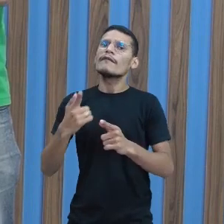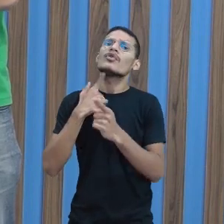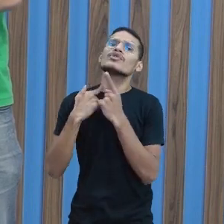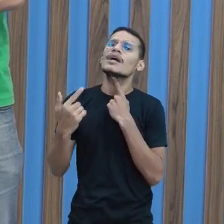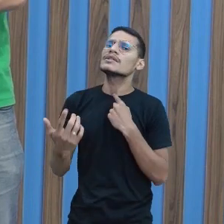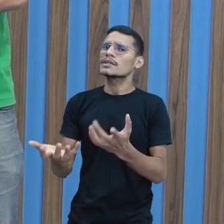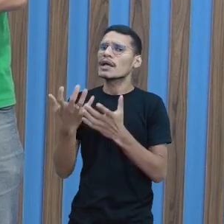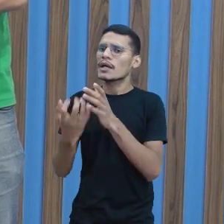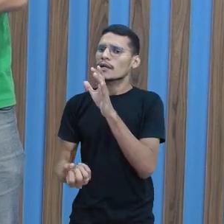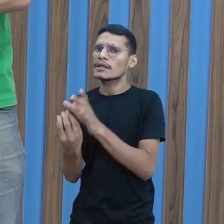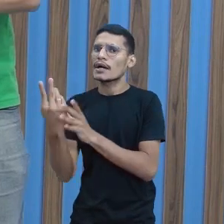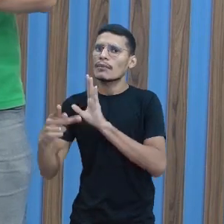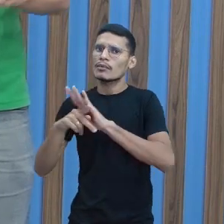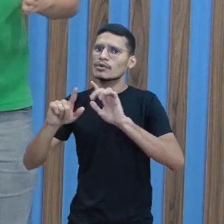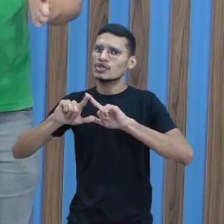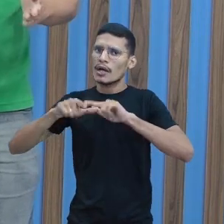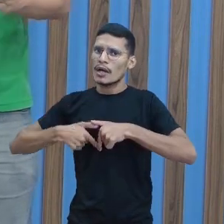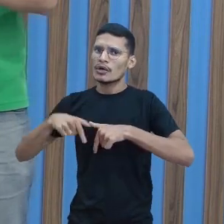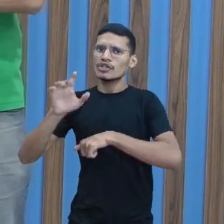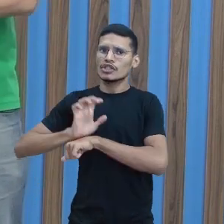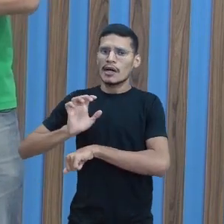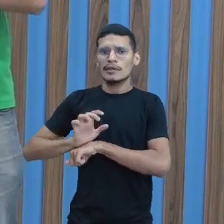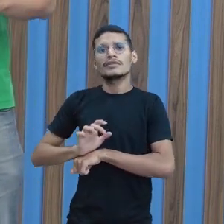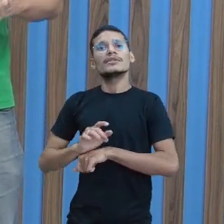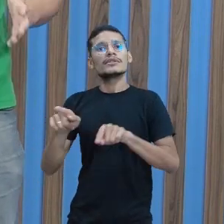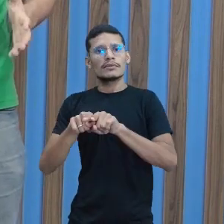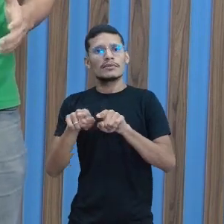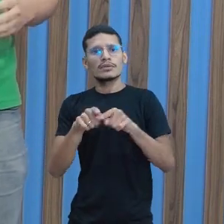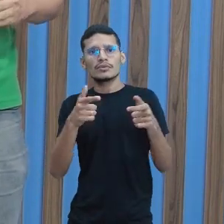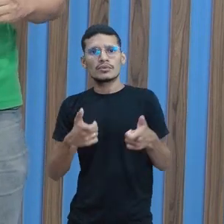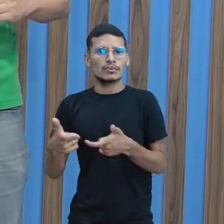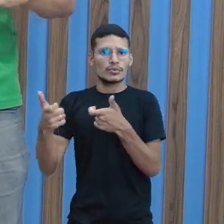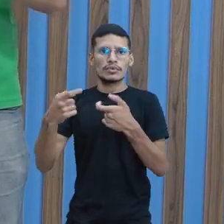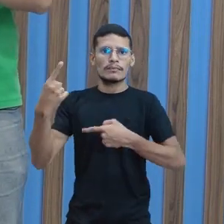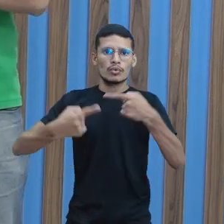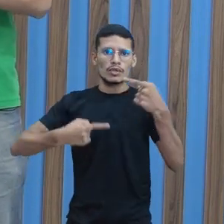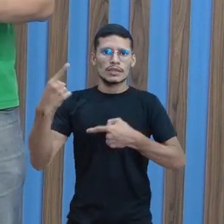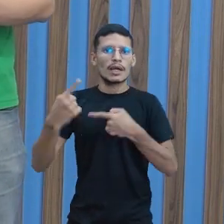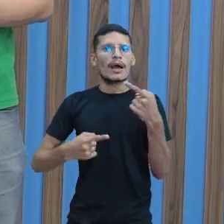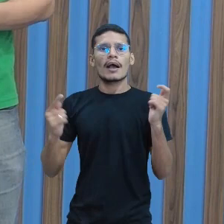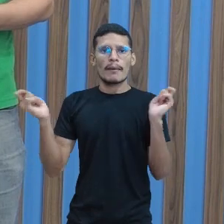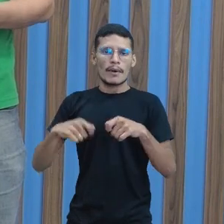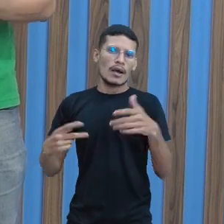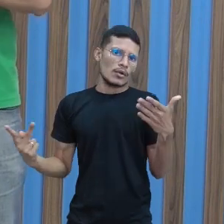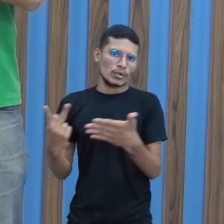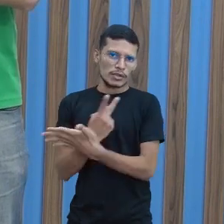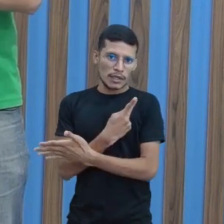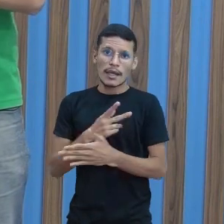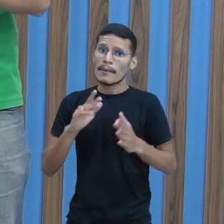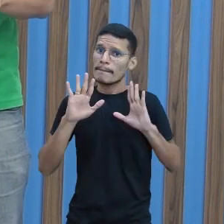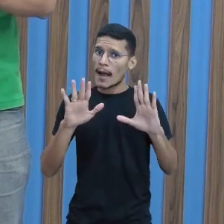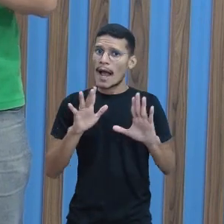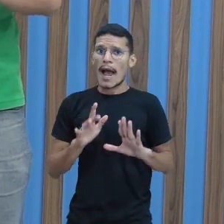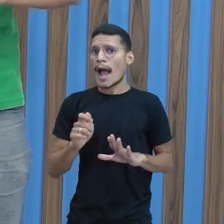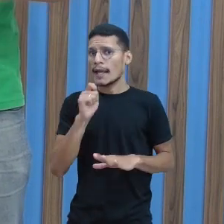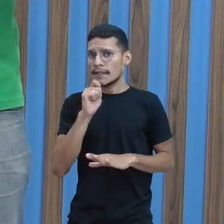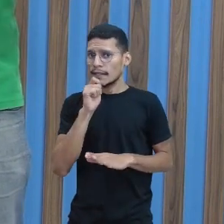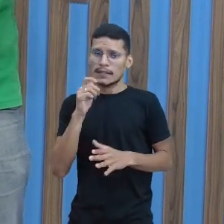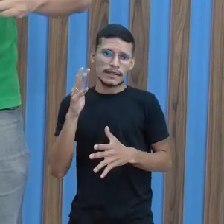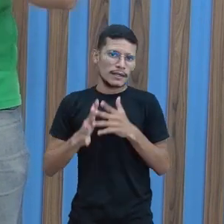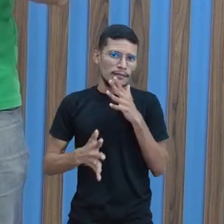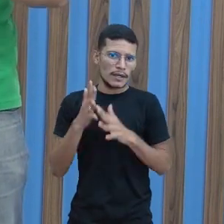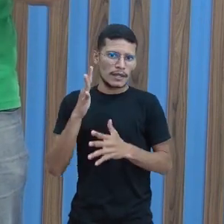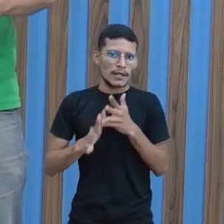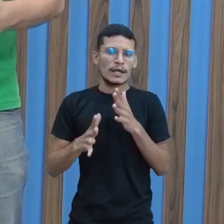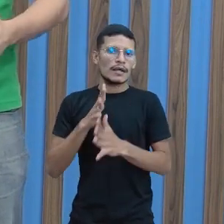criar o Estado de Israel e toda uma disputa e negociações políticas para que isso se tornasse possível, mas que foi interrompida